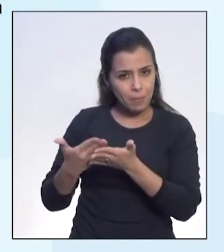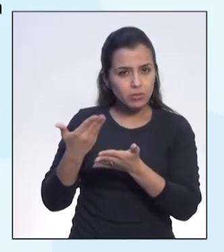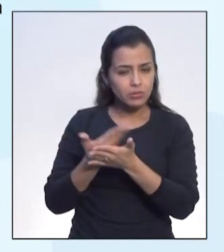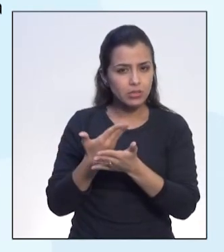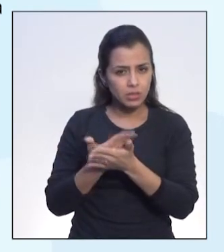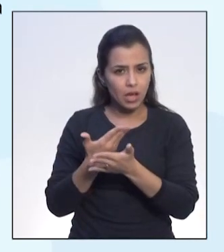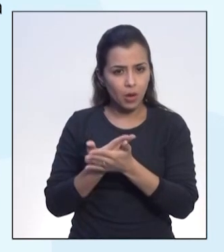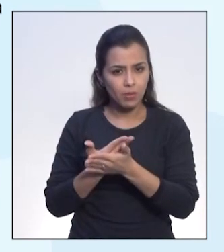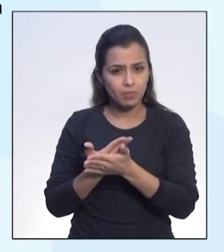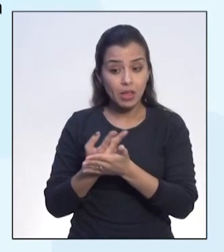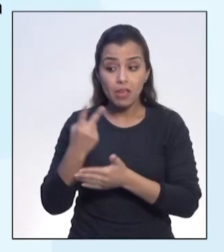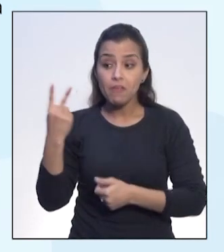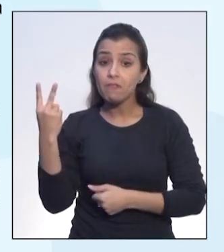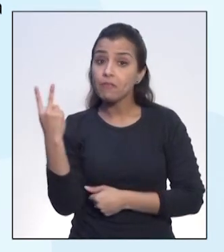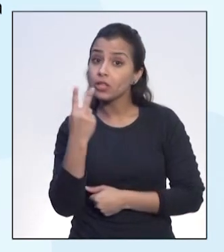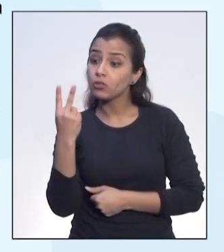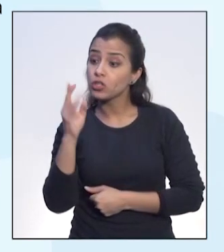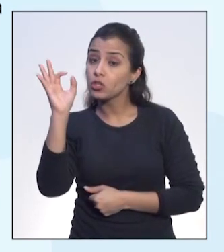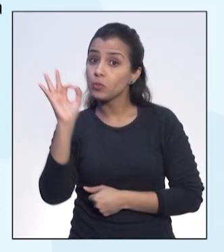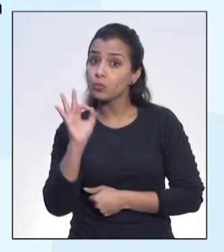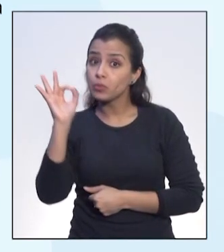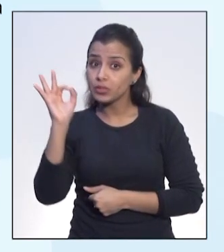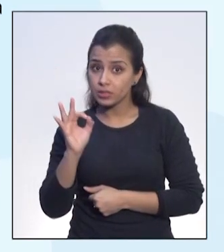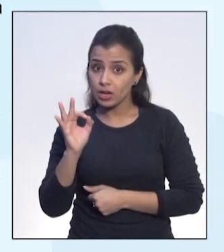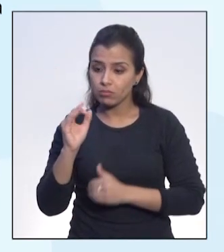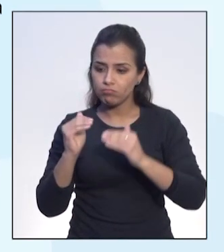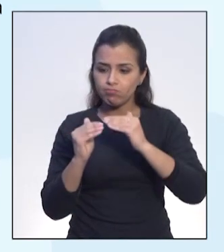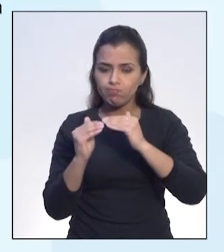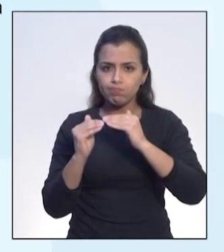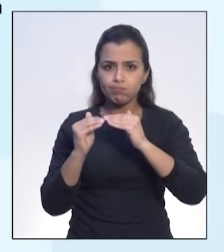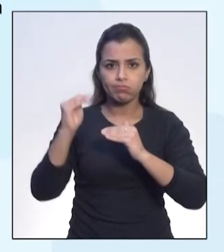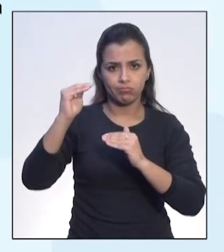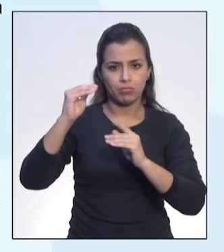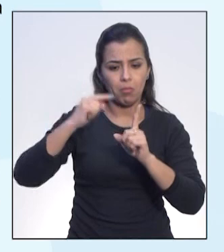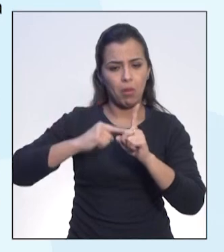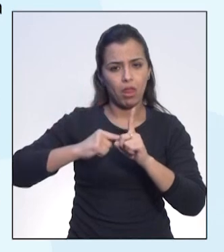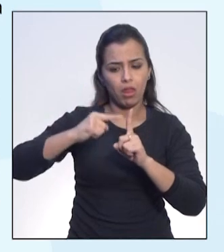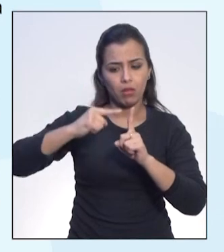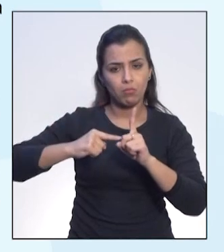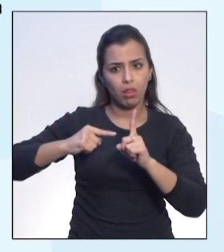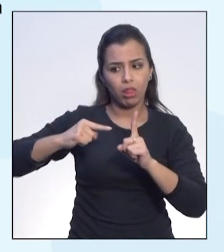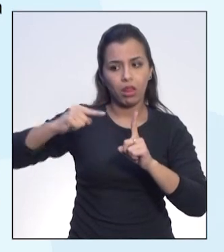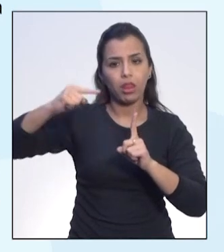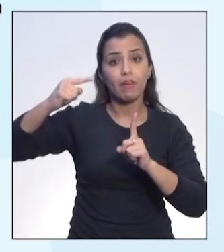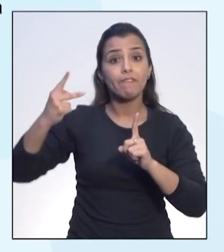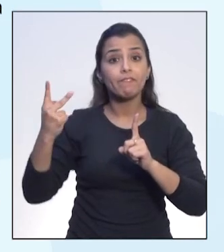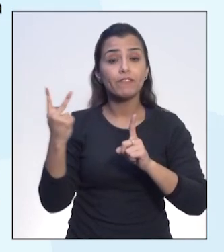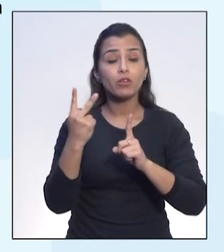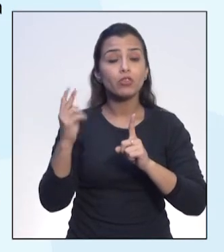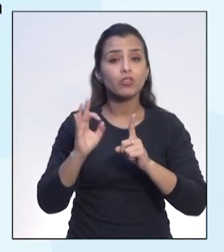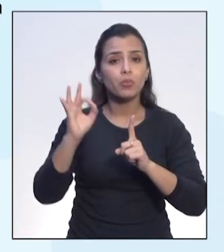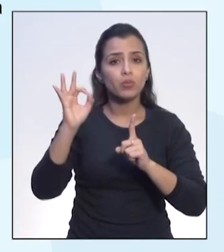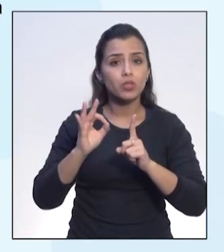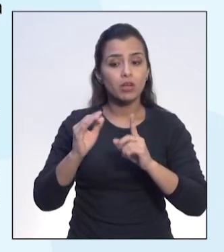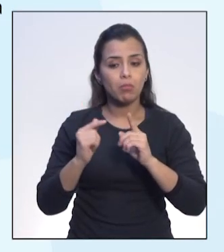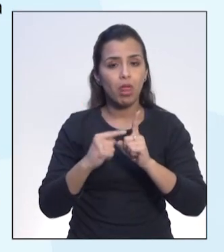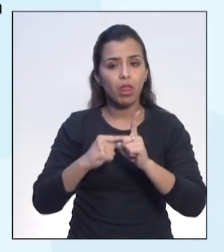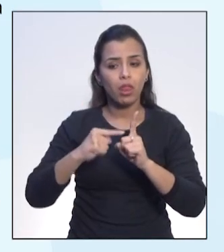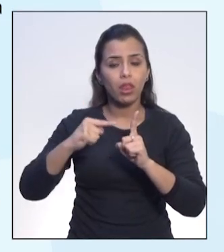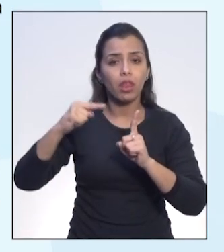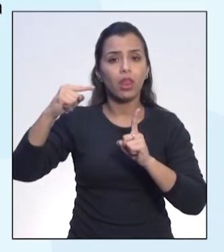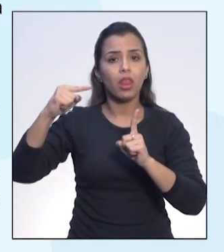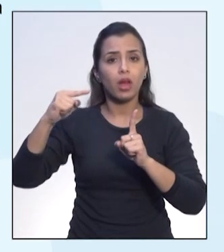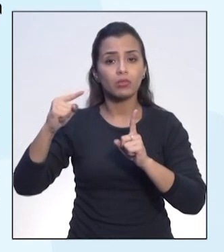aumentou 22% do número de feminicídios do ano de 2019 para o